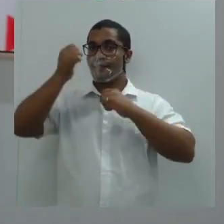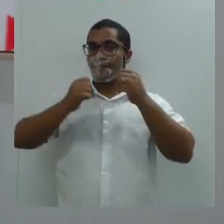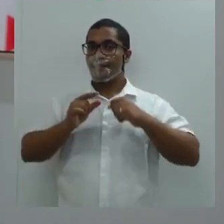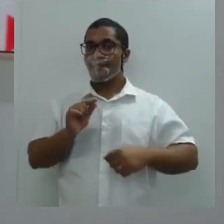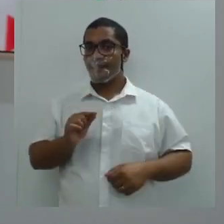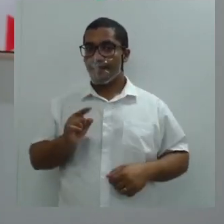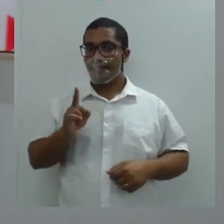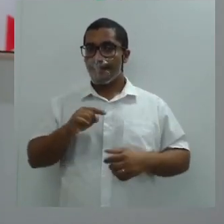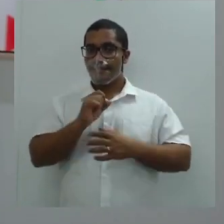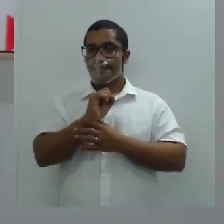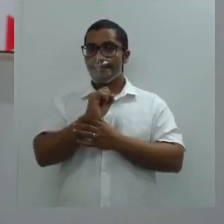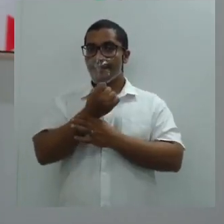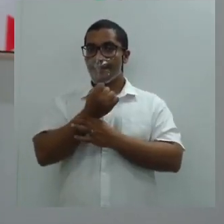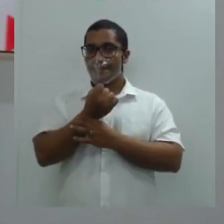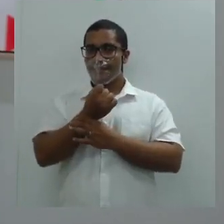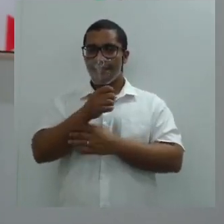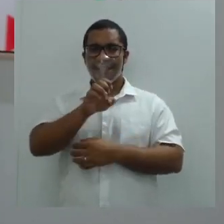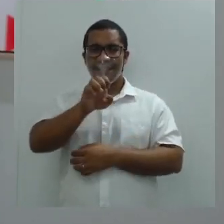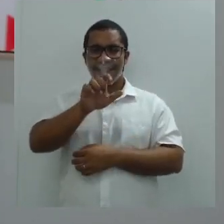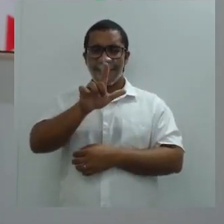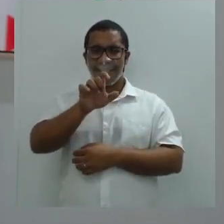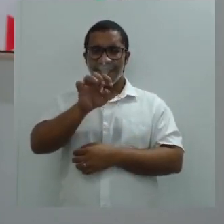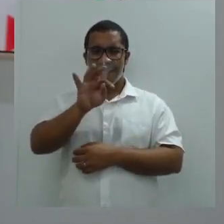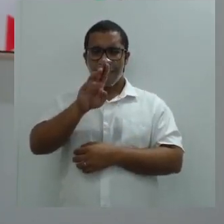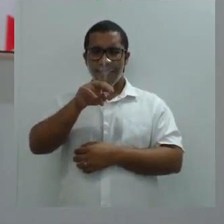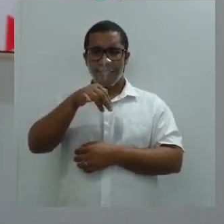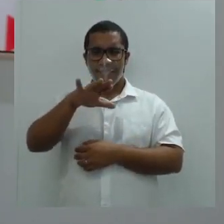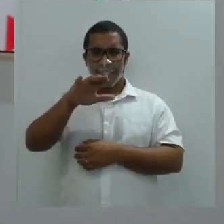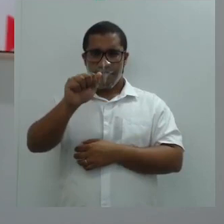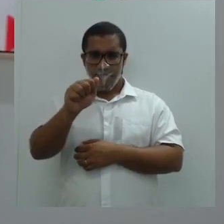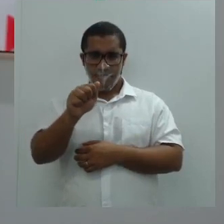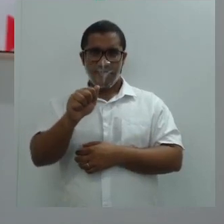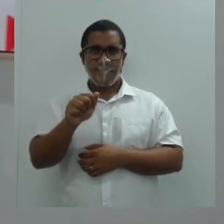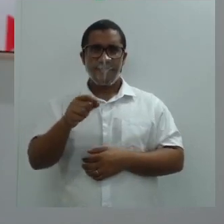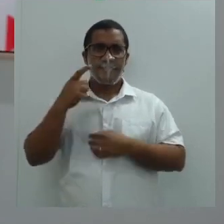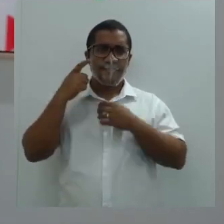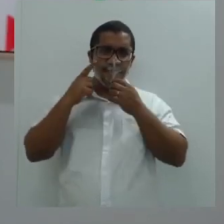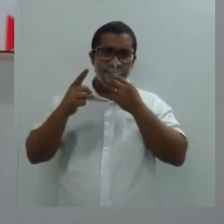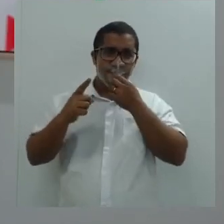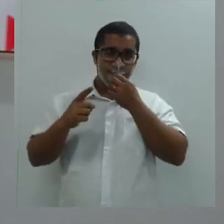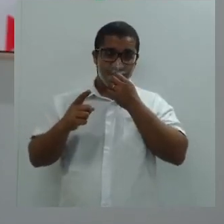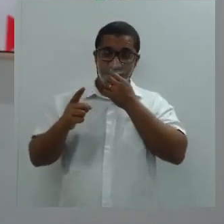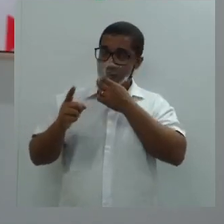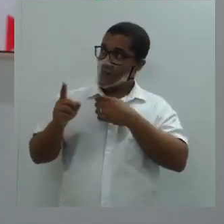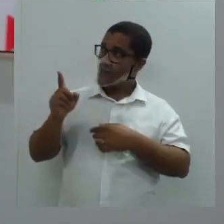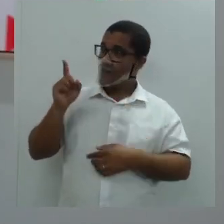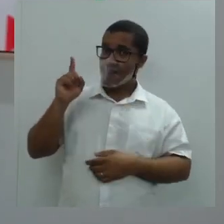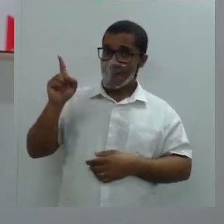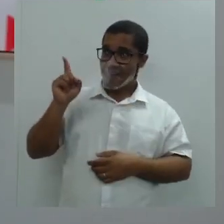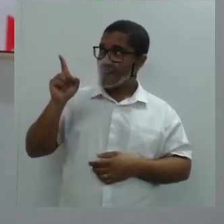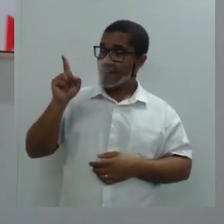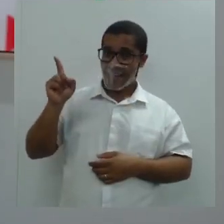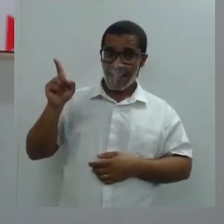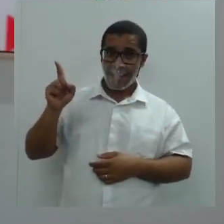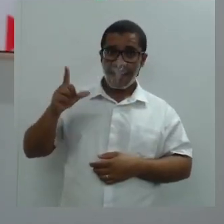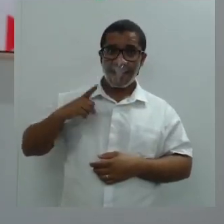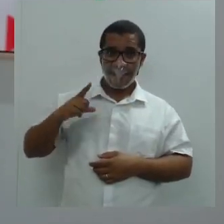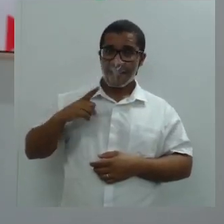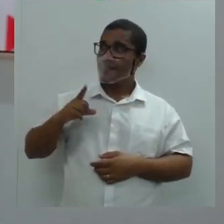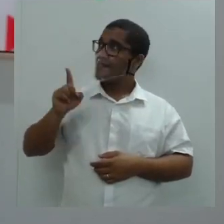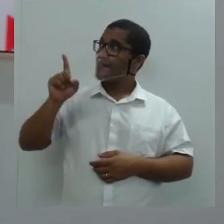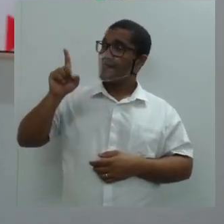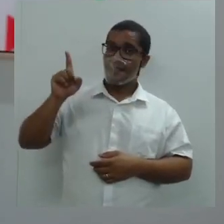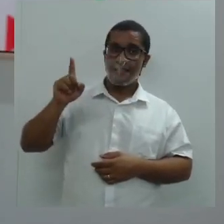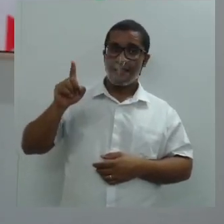da segurança eletrônica, né? Conforme a imagem que está aí, vocês podem observar que tem uma